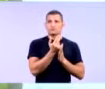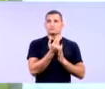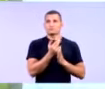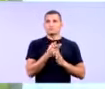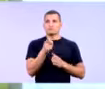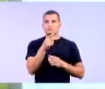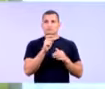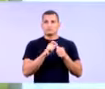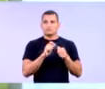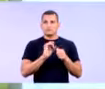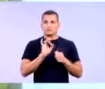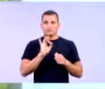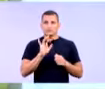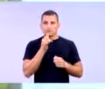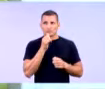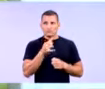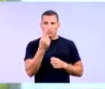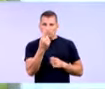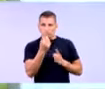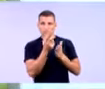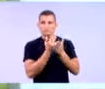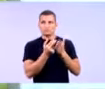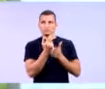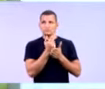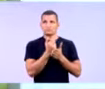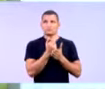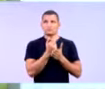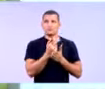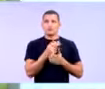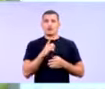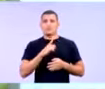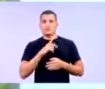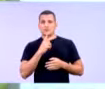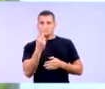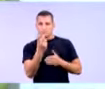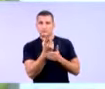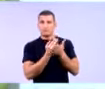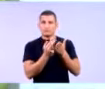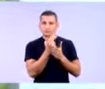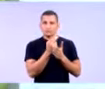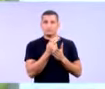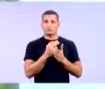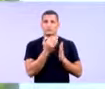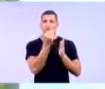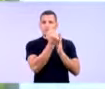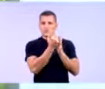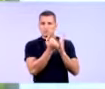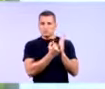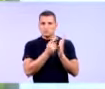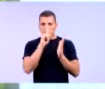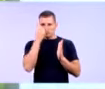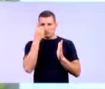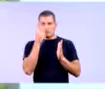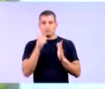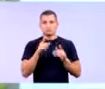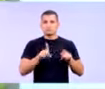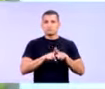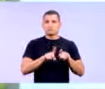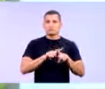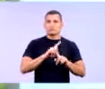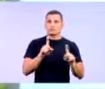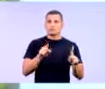se tiver uma figura? Não justifica. Ah, eu tenho 2 figuras, justifica eu criar uma lista de figuras? Também não. Você